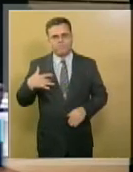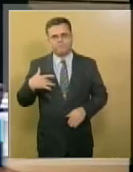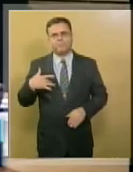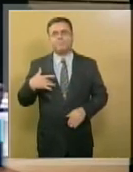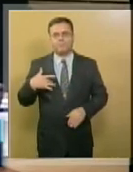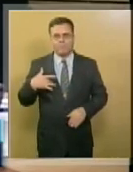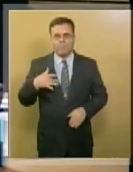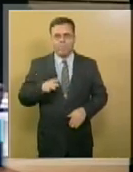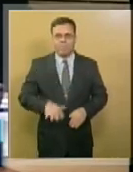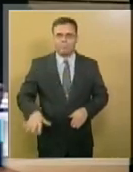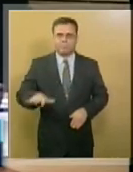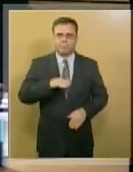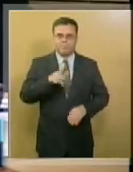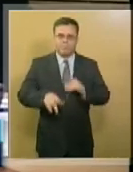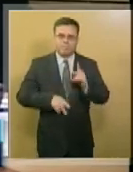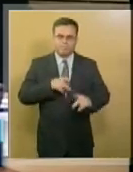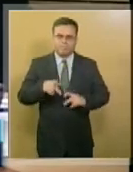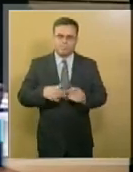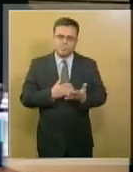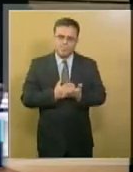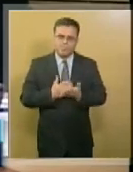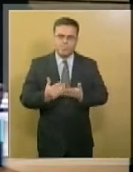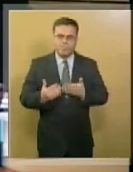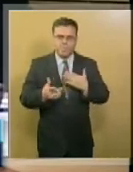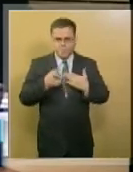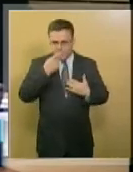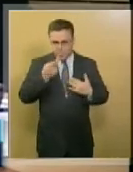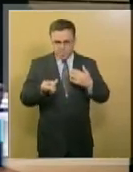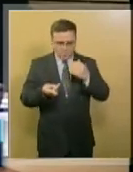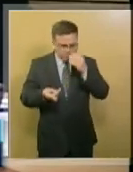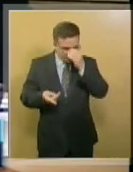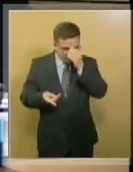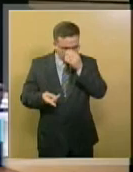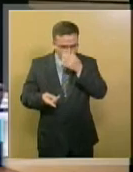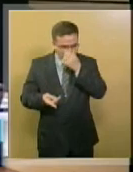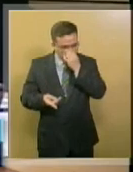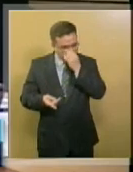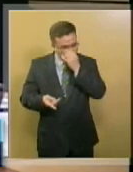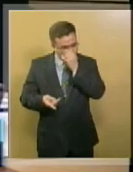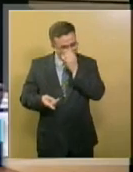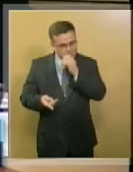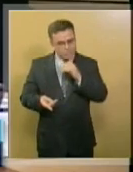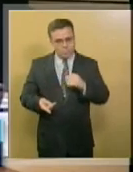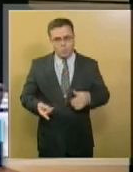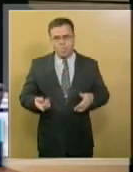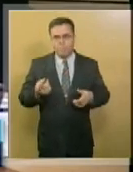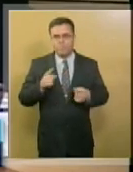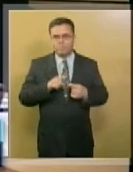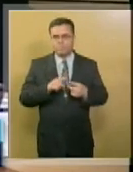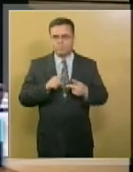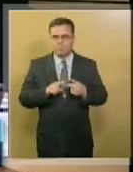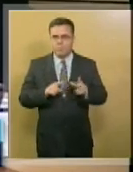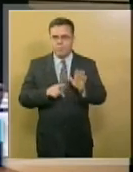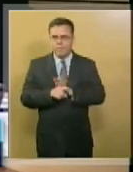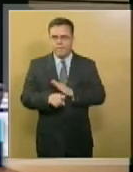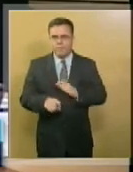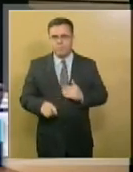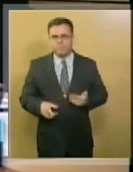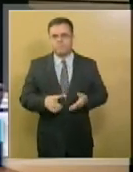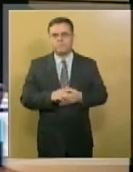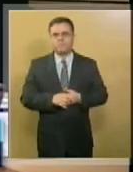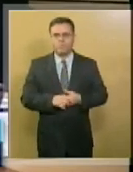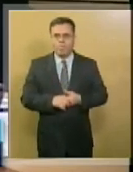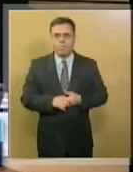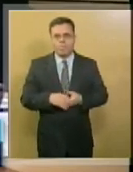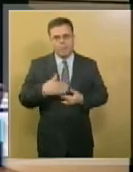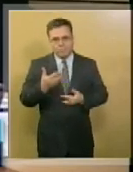saúde pública. Eu queria inicialmente dizer, doutor Nazarenas, fazer duas perguntas à